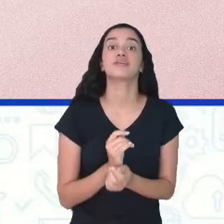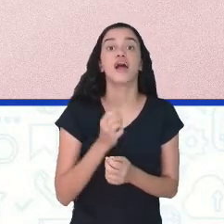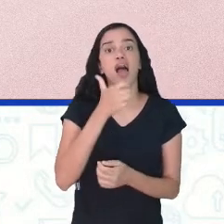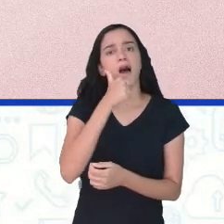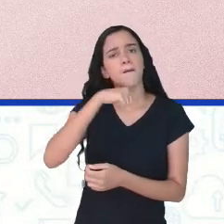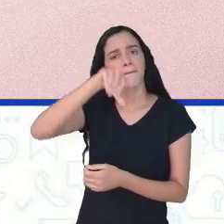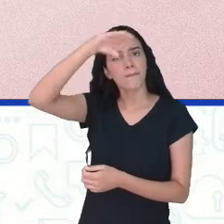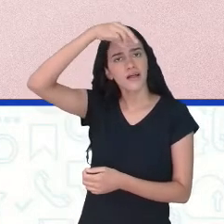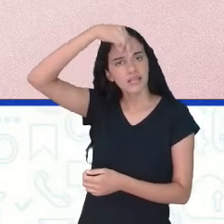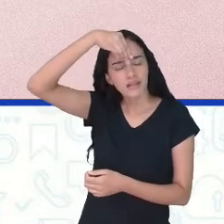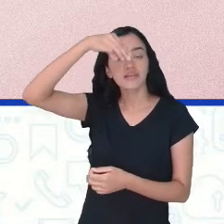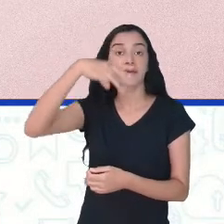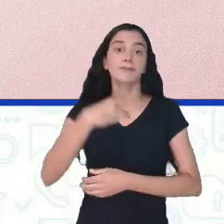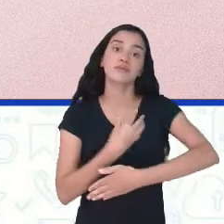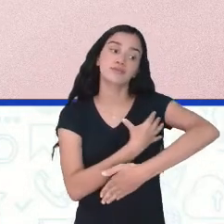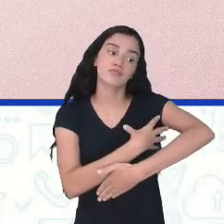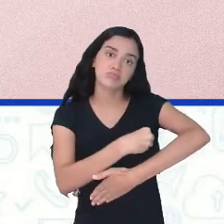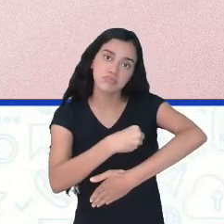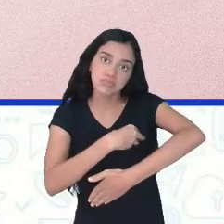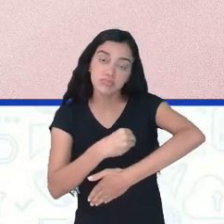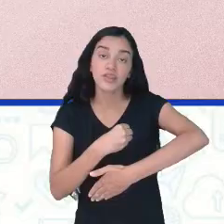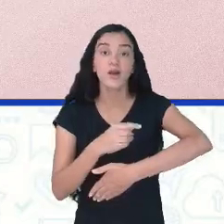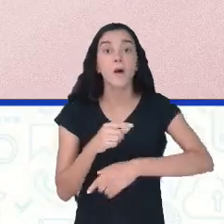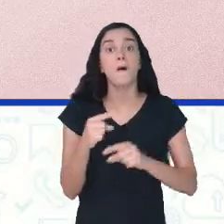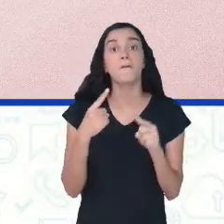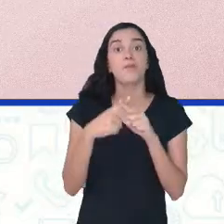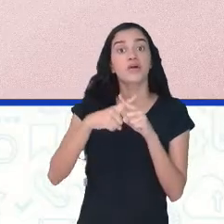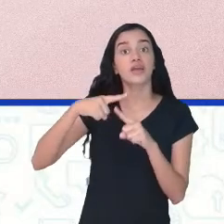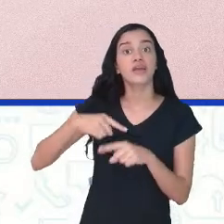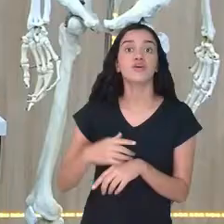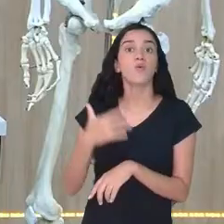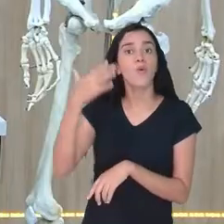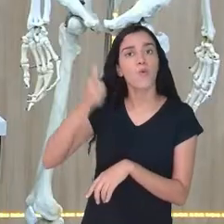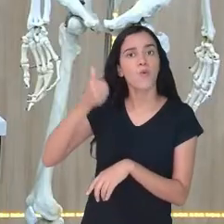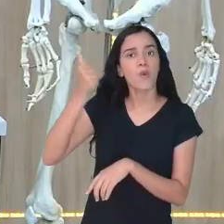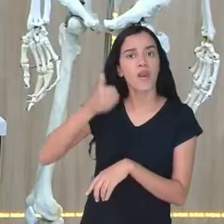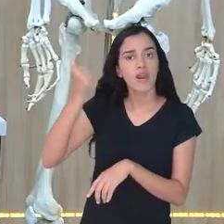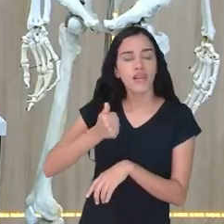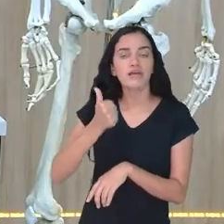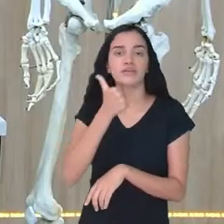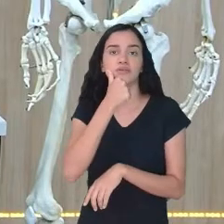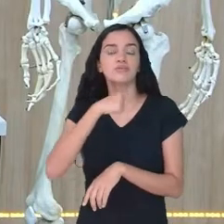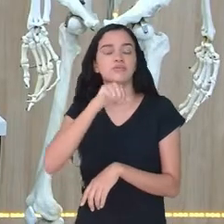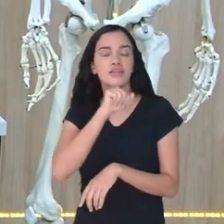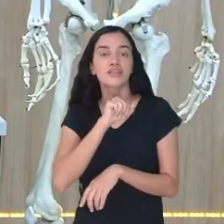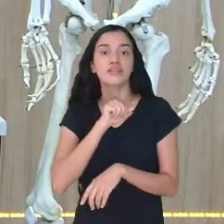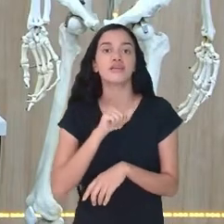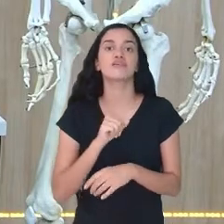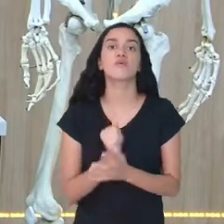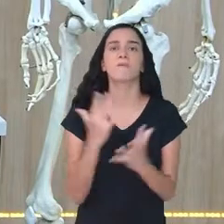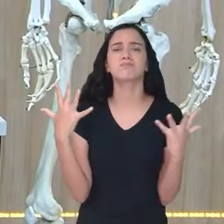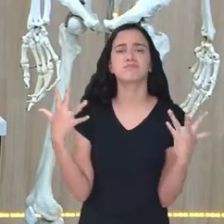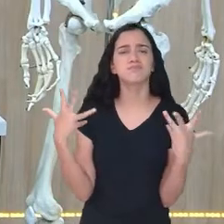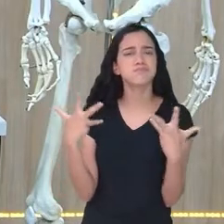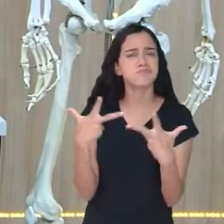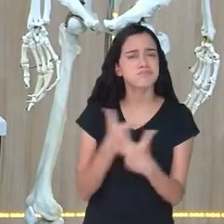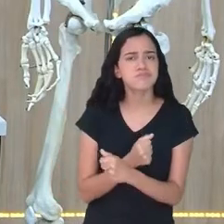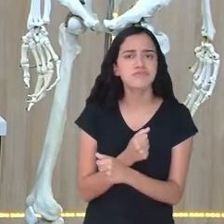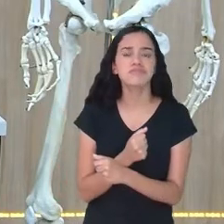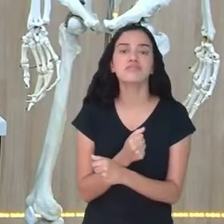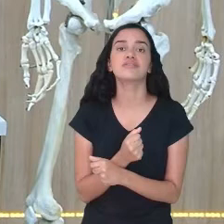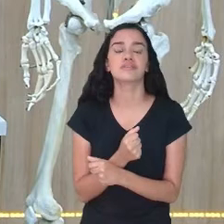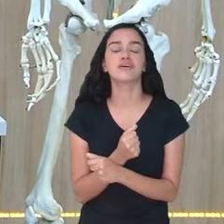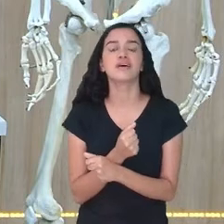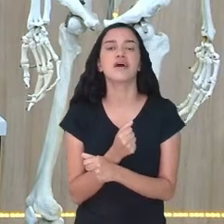elas amamentem, porque o leite materno é o alimento precioso. É tão precioso que nas cores ele foi dado